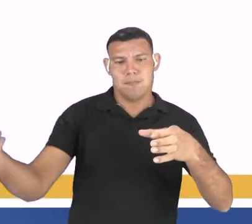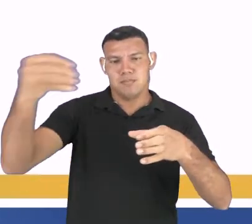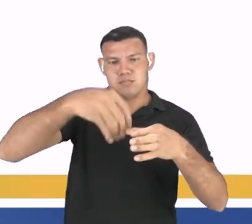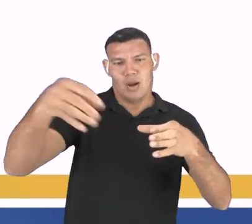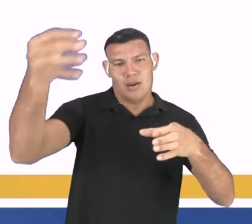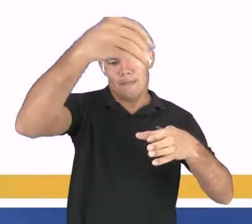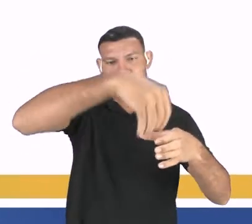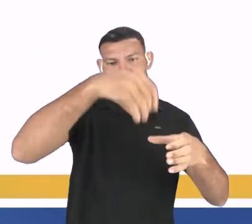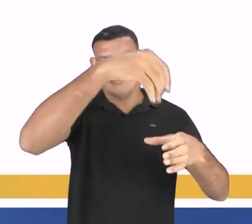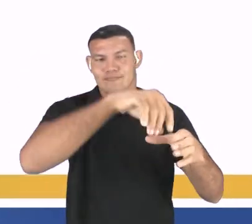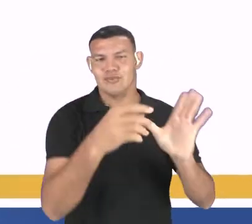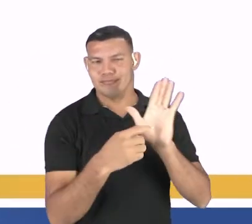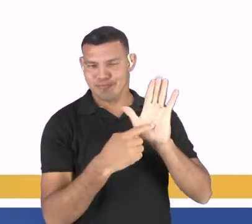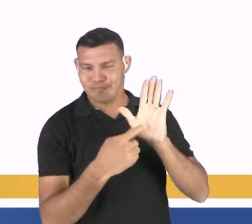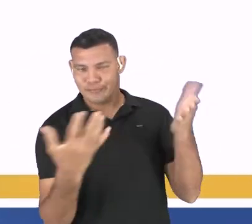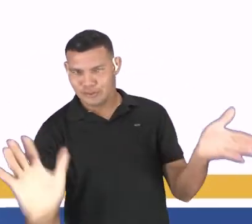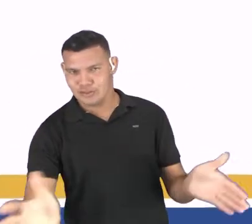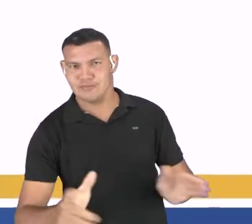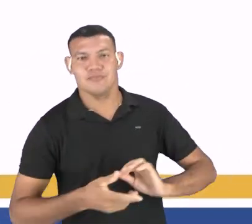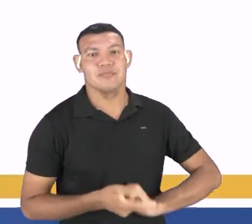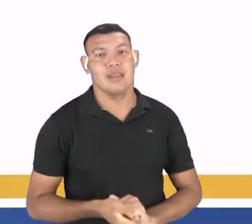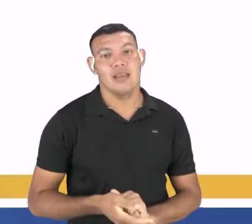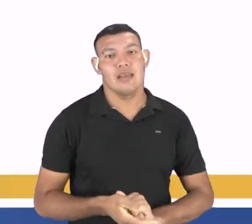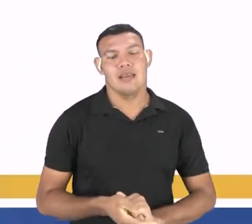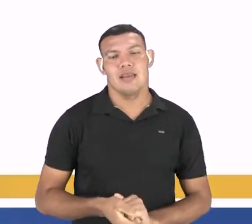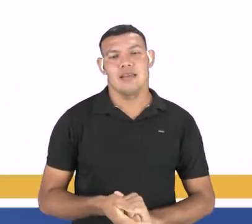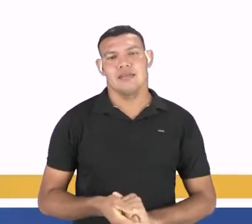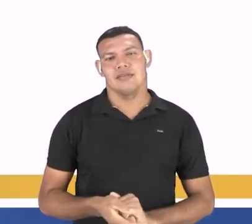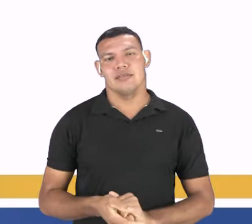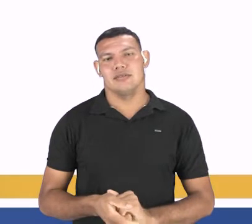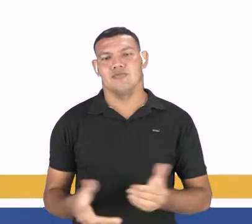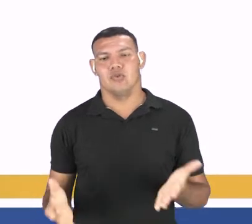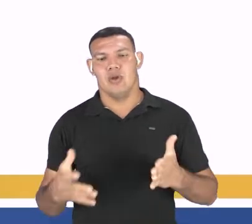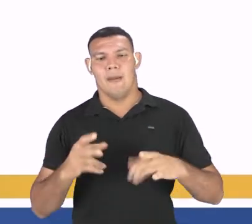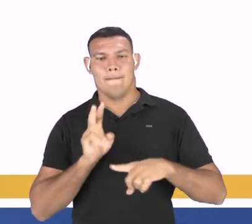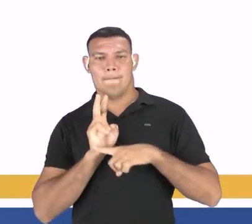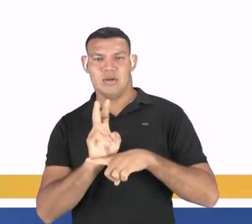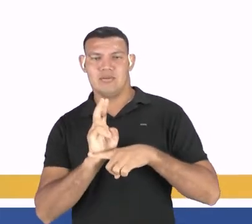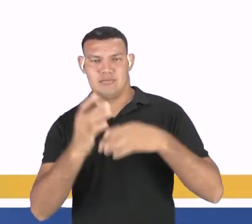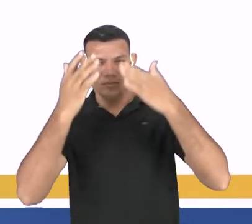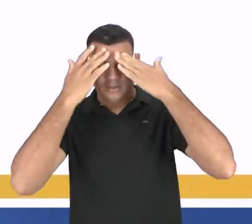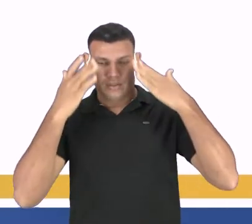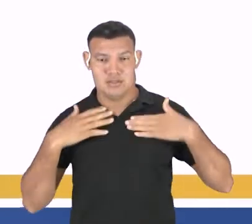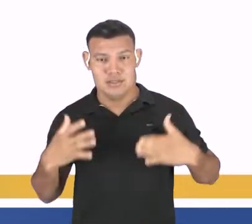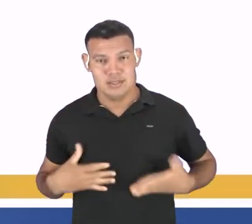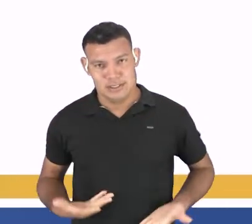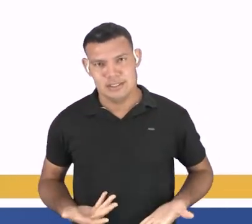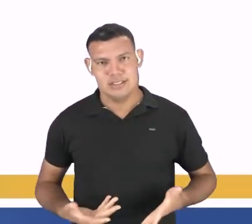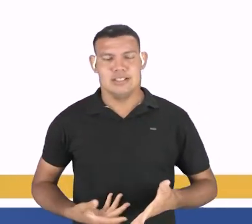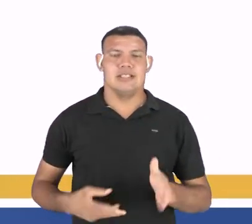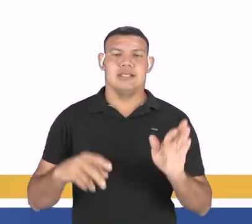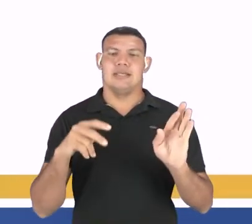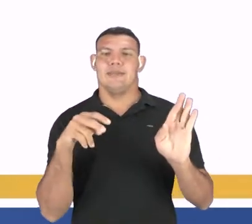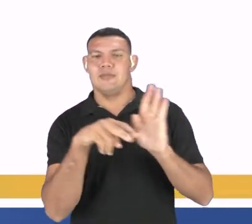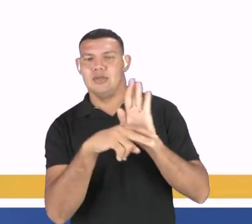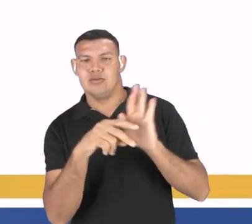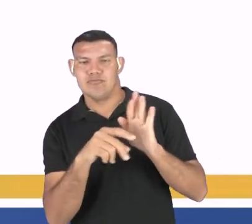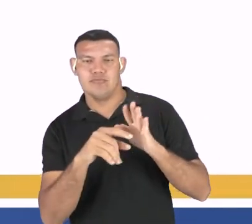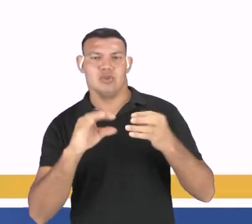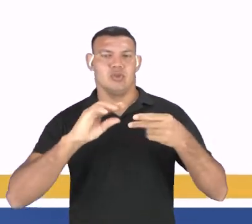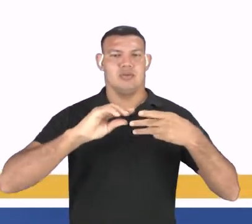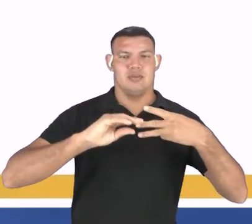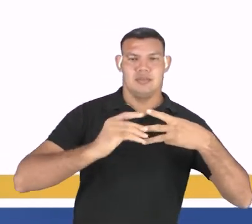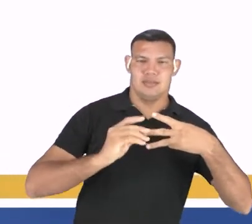né ainda mostrei lá para vocês é com a imunologia genética biologia molecular e celular e microbiologia